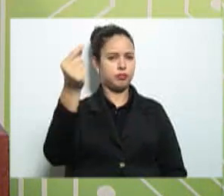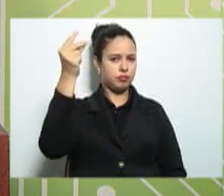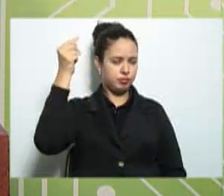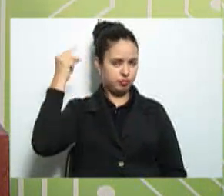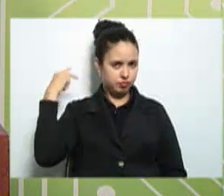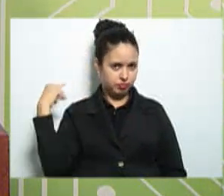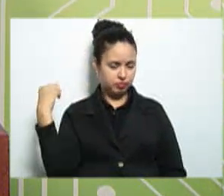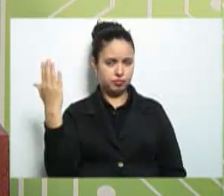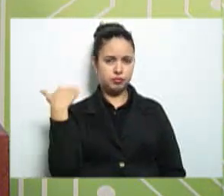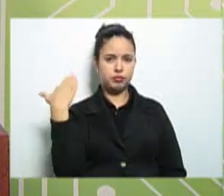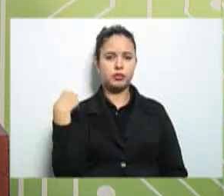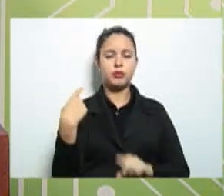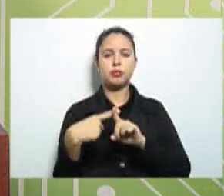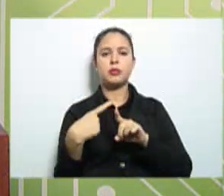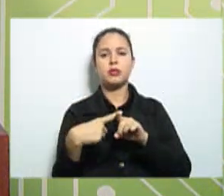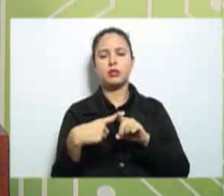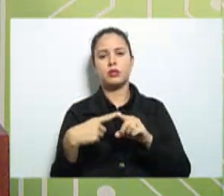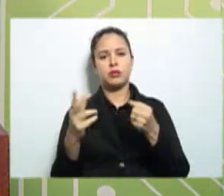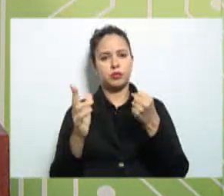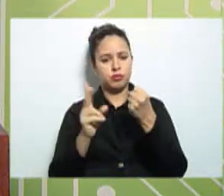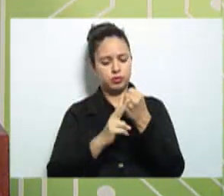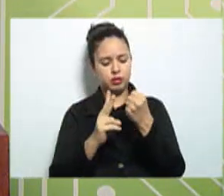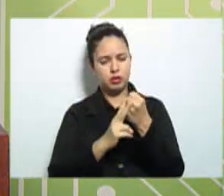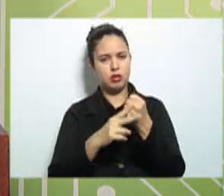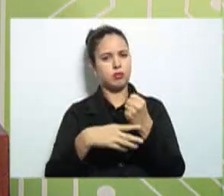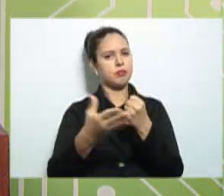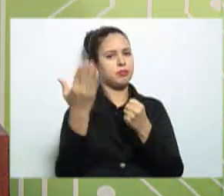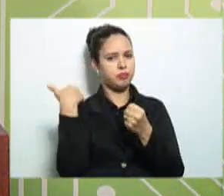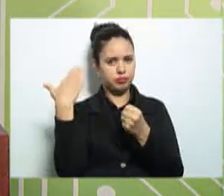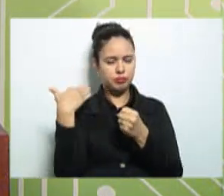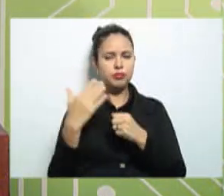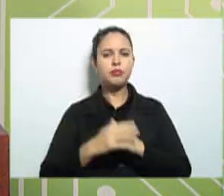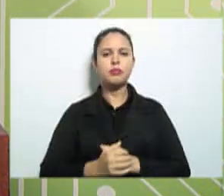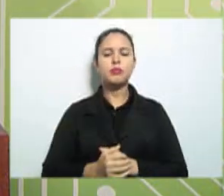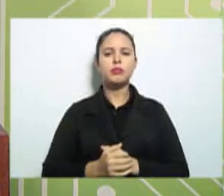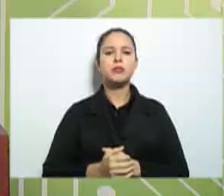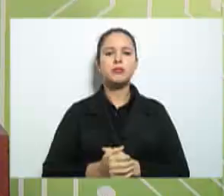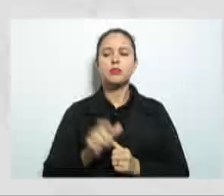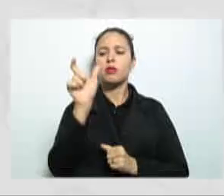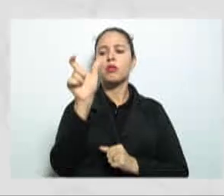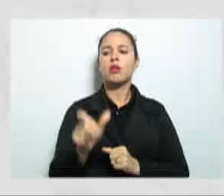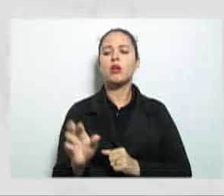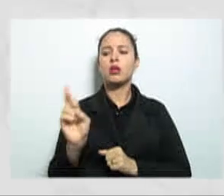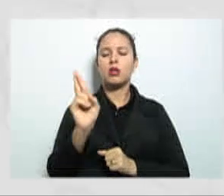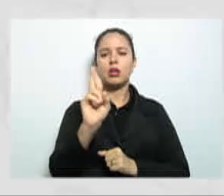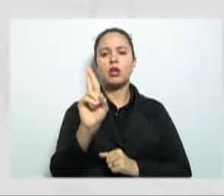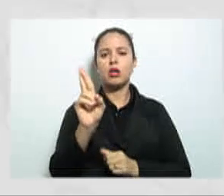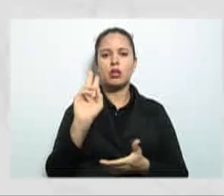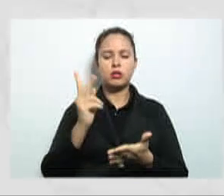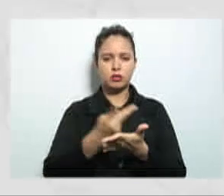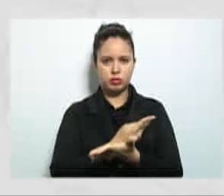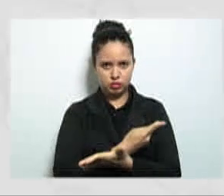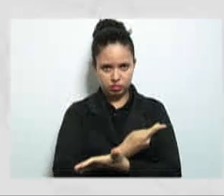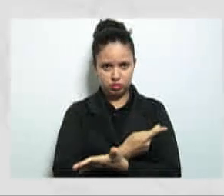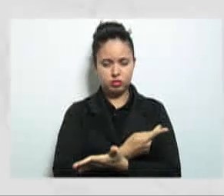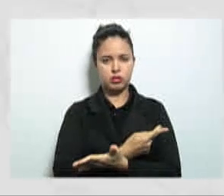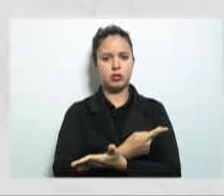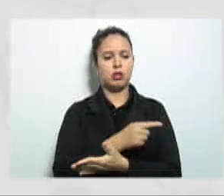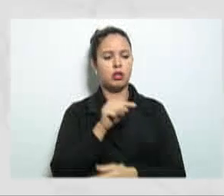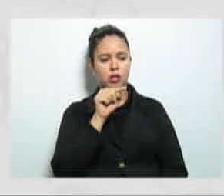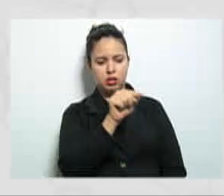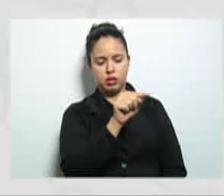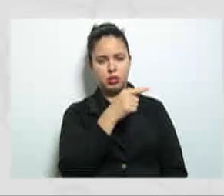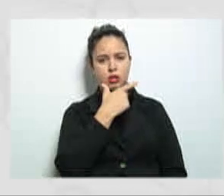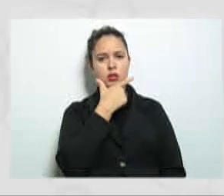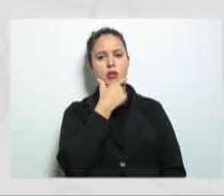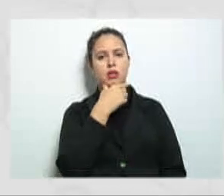estão no tempo passado. Eu também posso dizer com quem foi que aconteceu. Aqui está falando, né, de um ele, né, que eu não